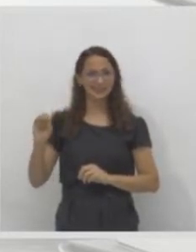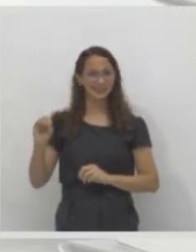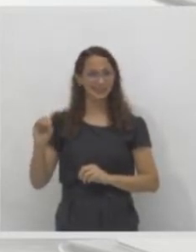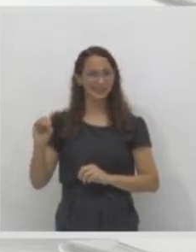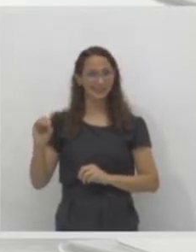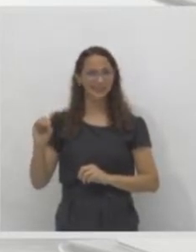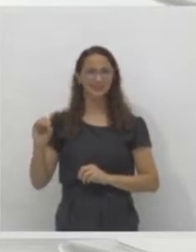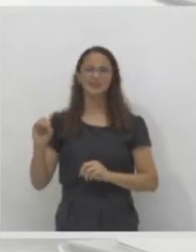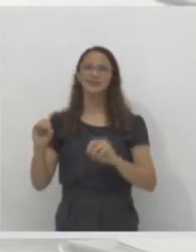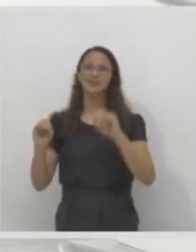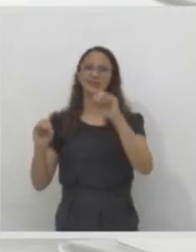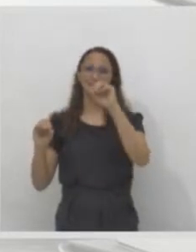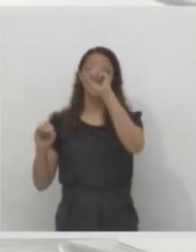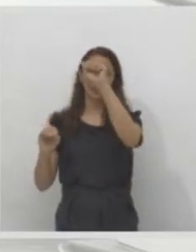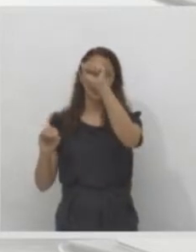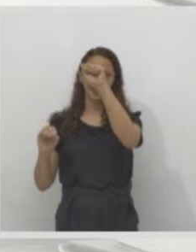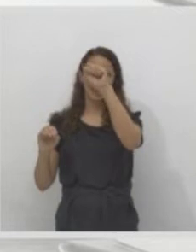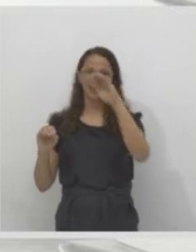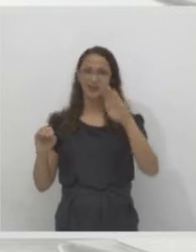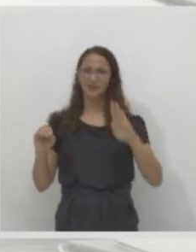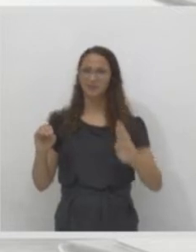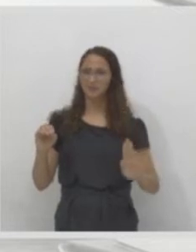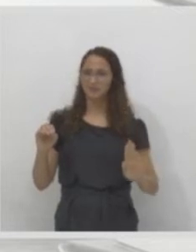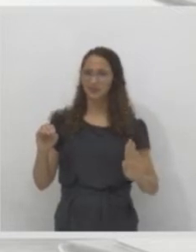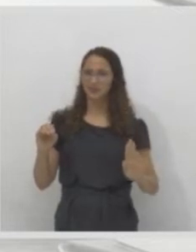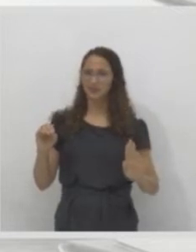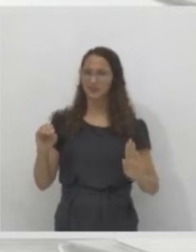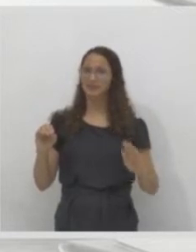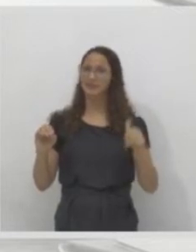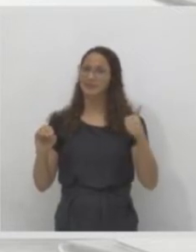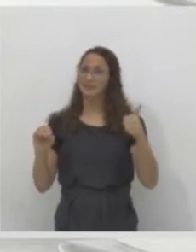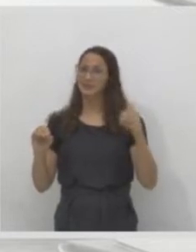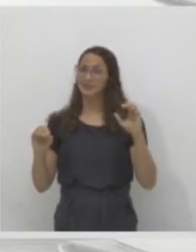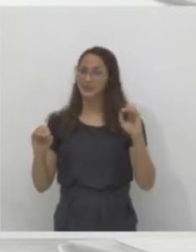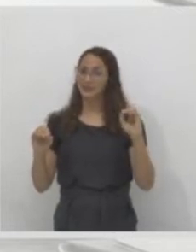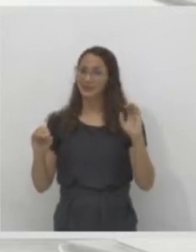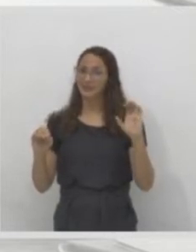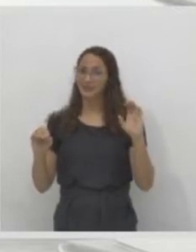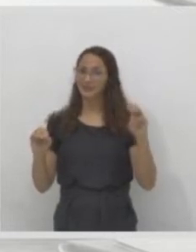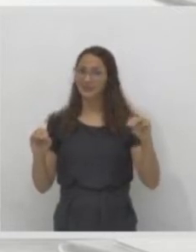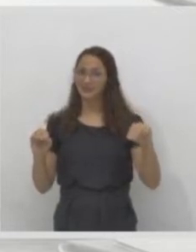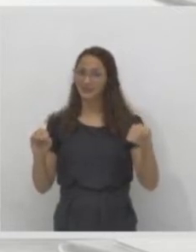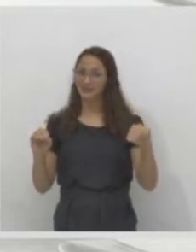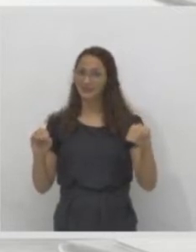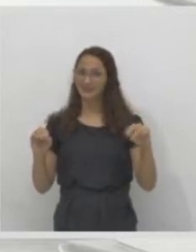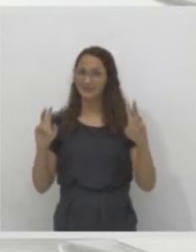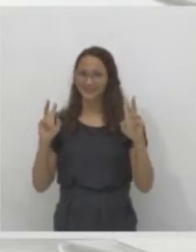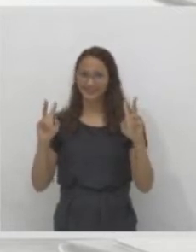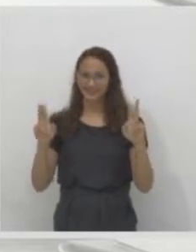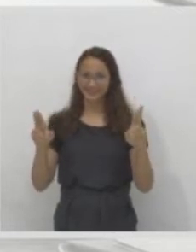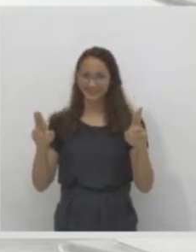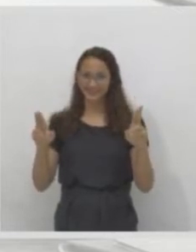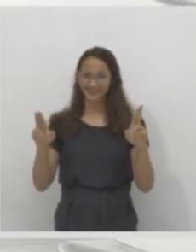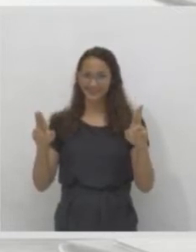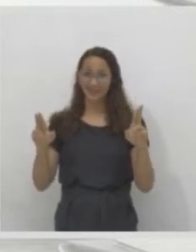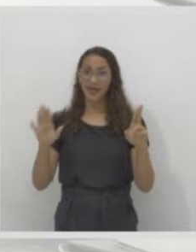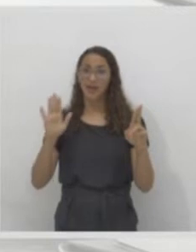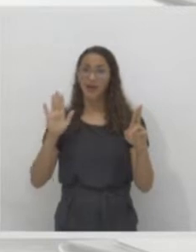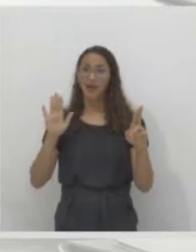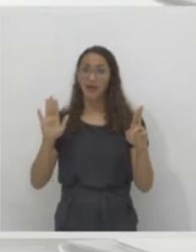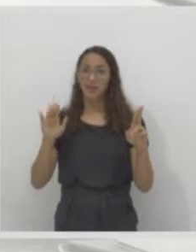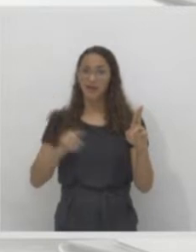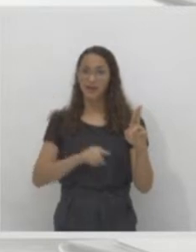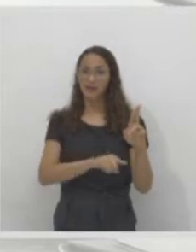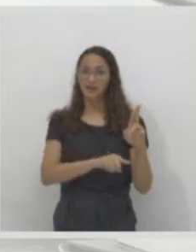o segmento AB medindo também 10 centímetros. O único que